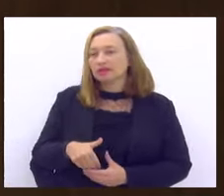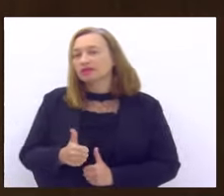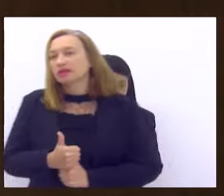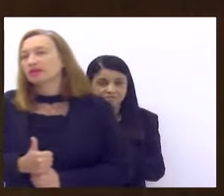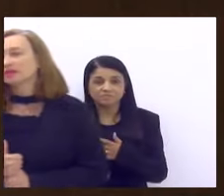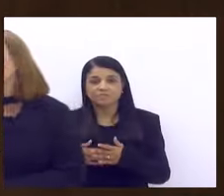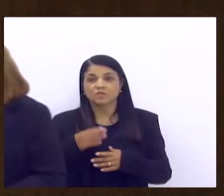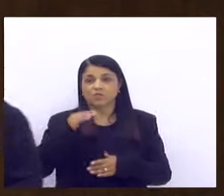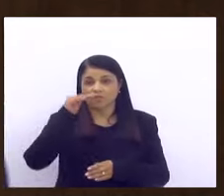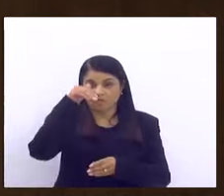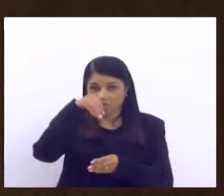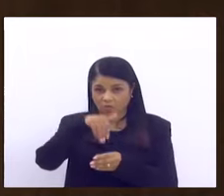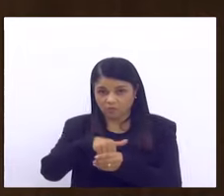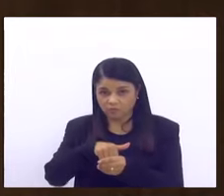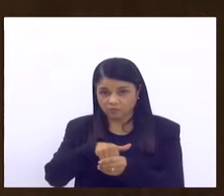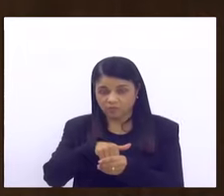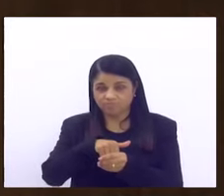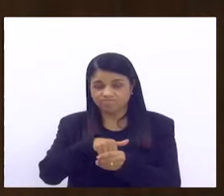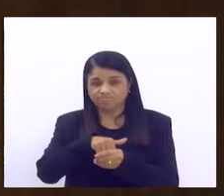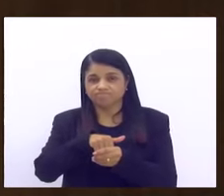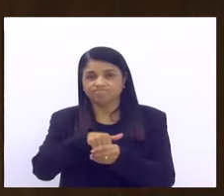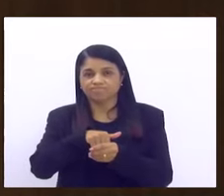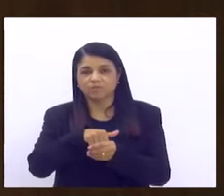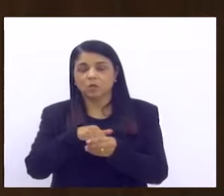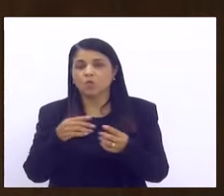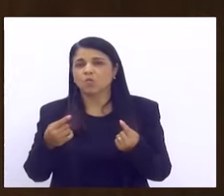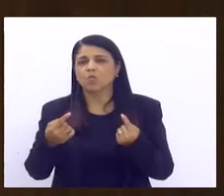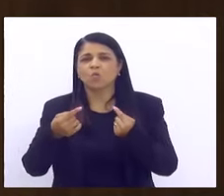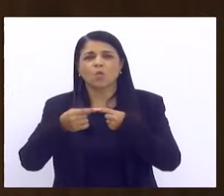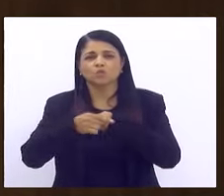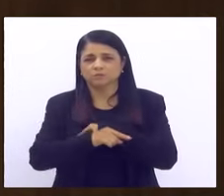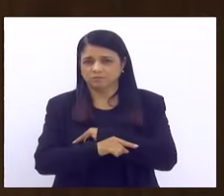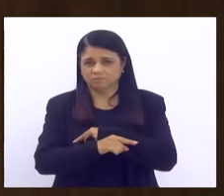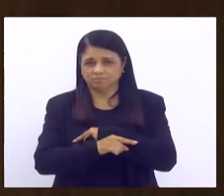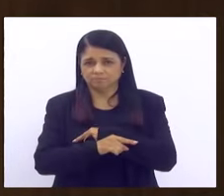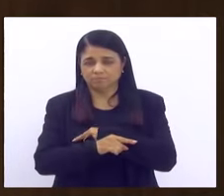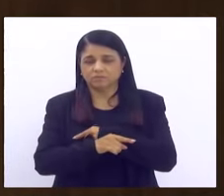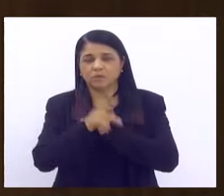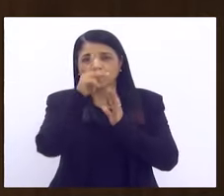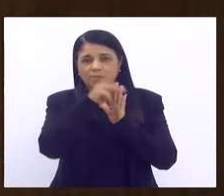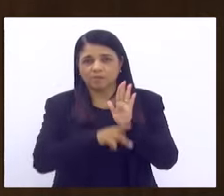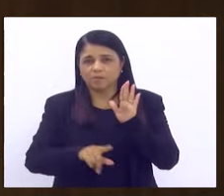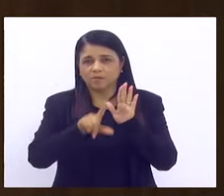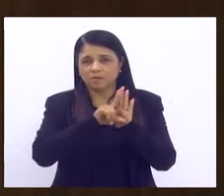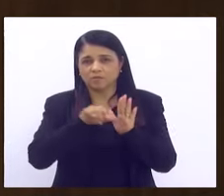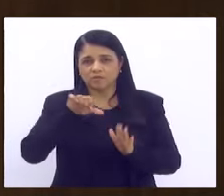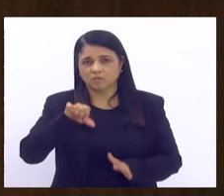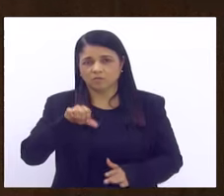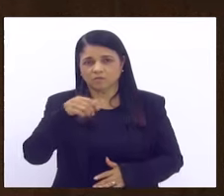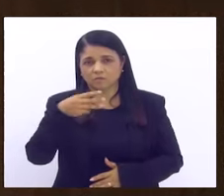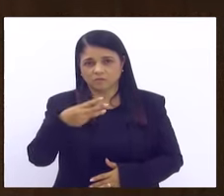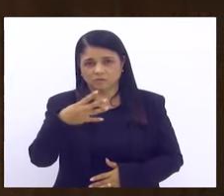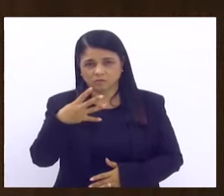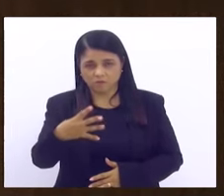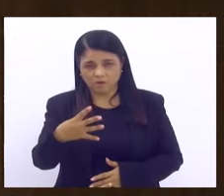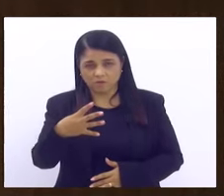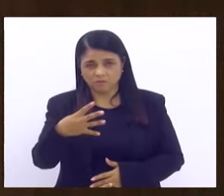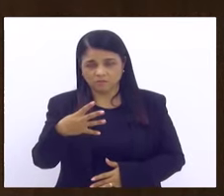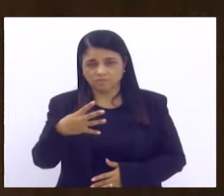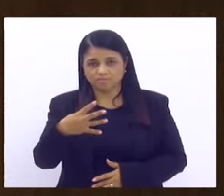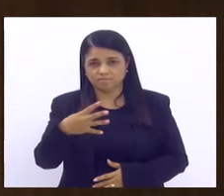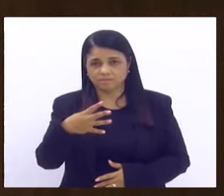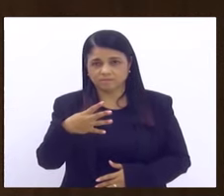meu voto absolutamente contrário ao projeto de lei 934, que